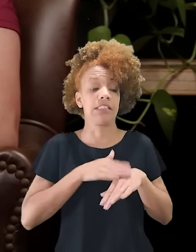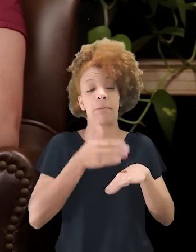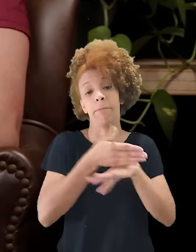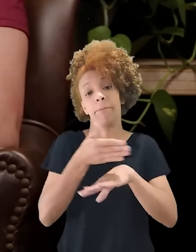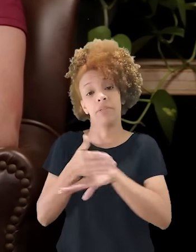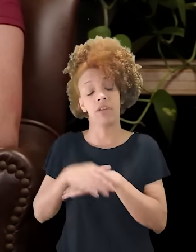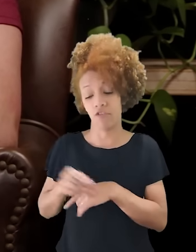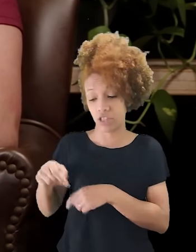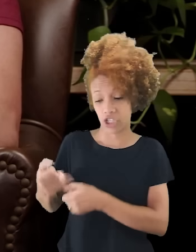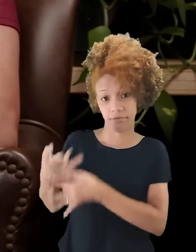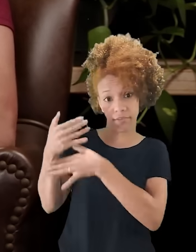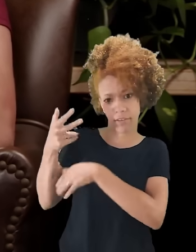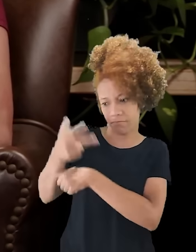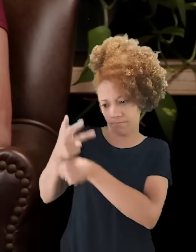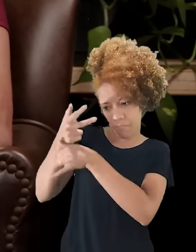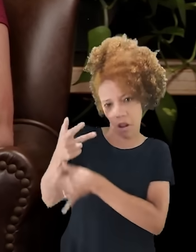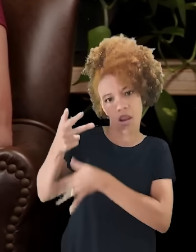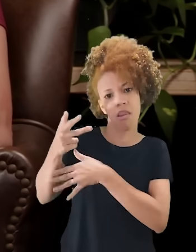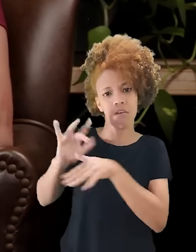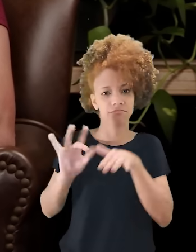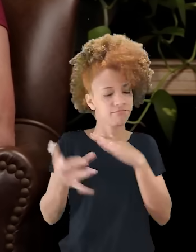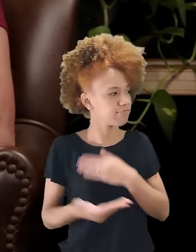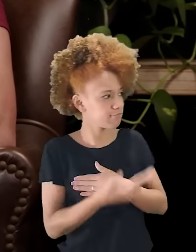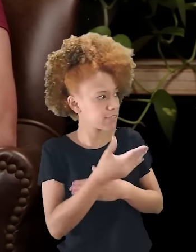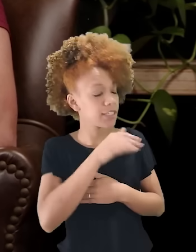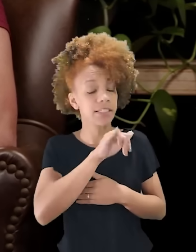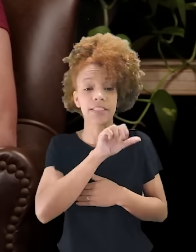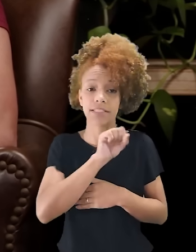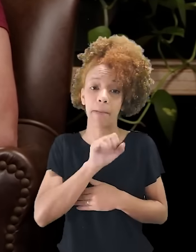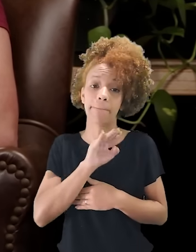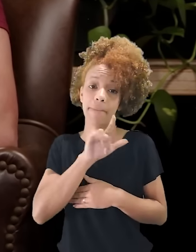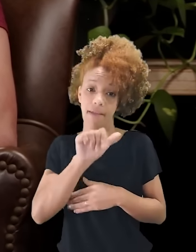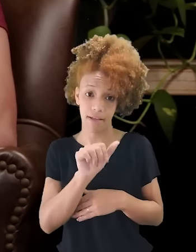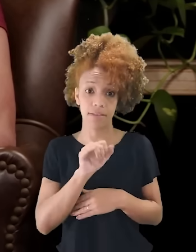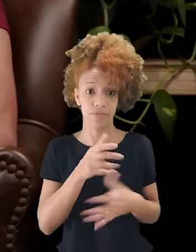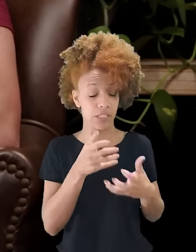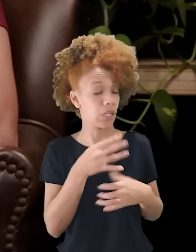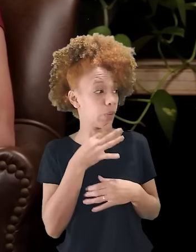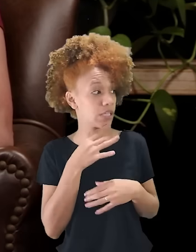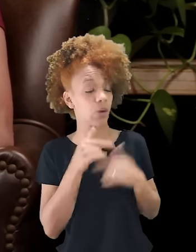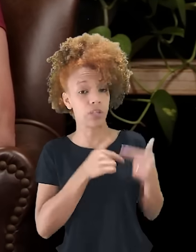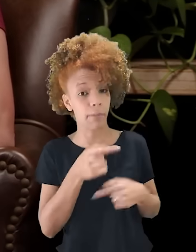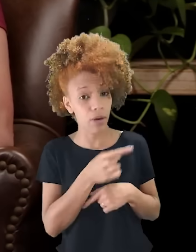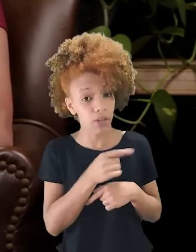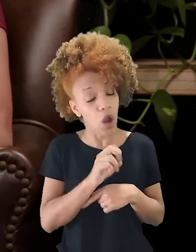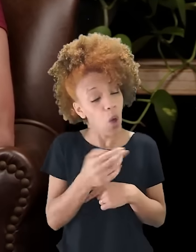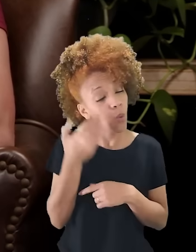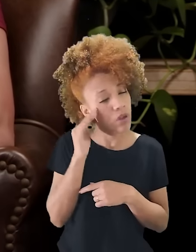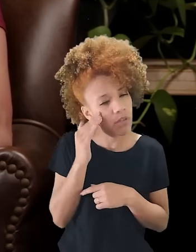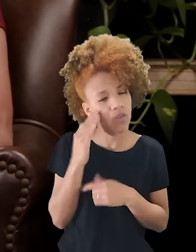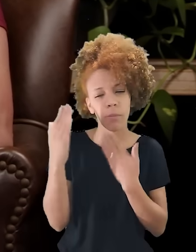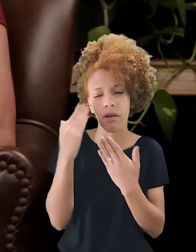programas que ela faz eu vou deixar aqui na descrição do vídeo as redes sociais da Isabela se você quiser conhecer mais sobre o trabalho